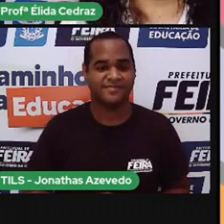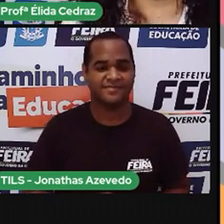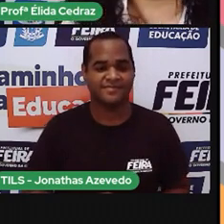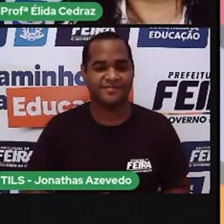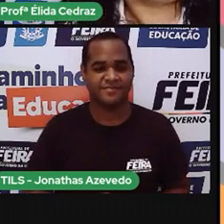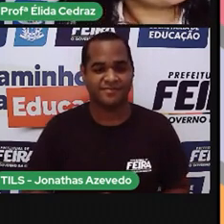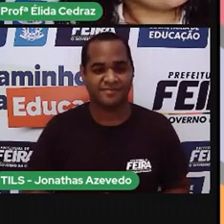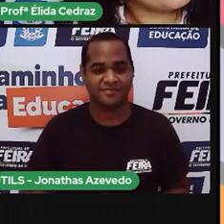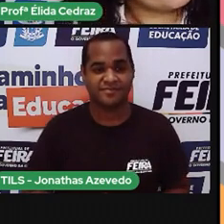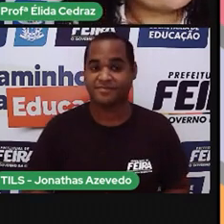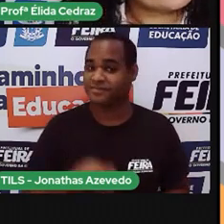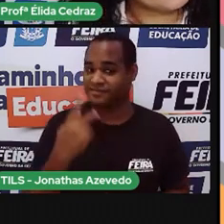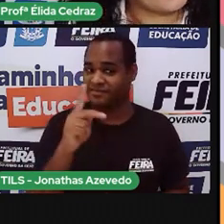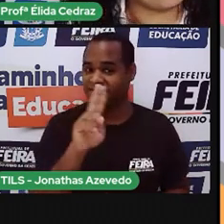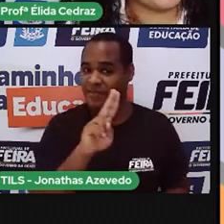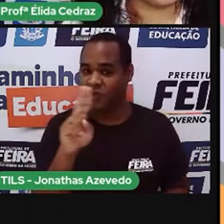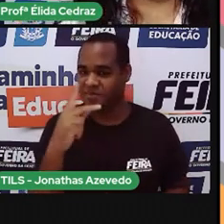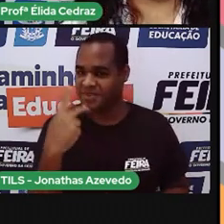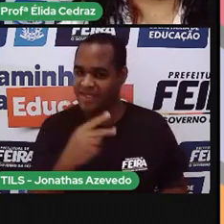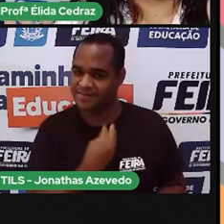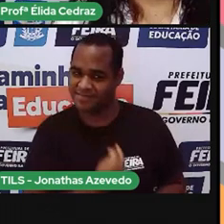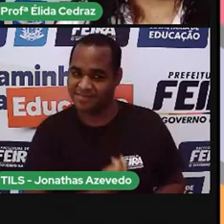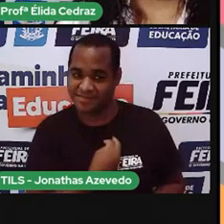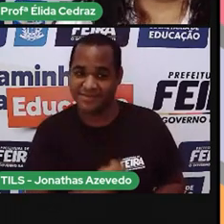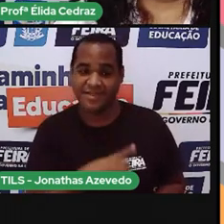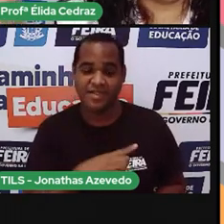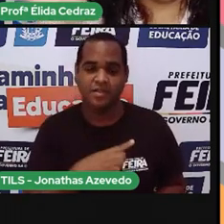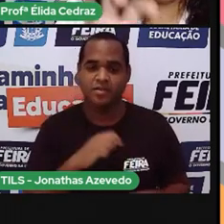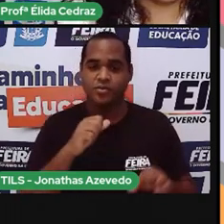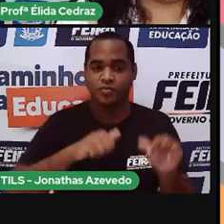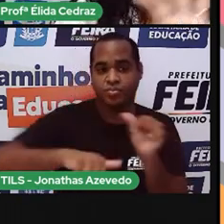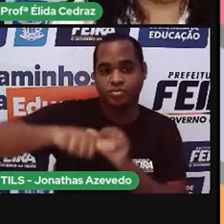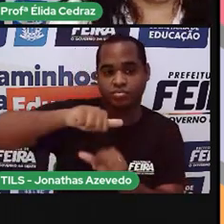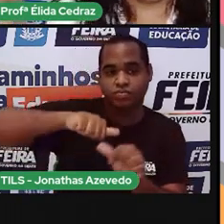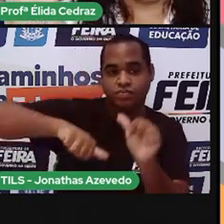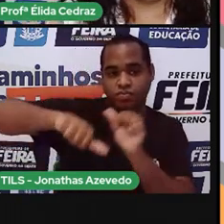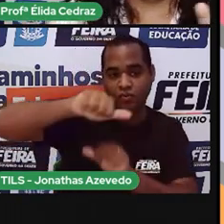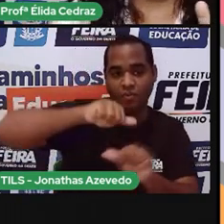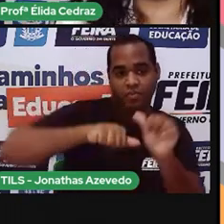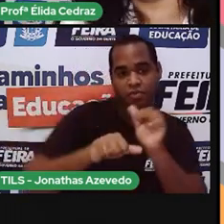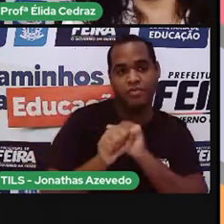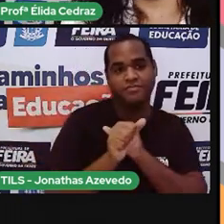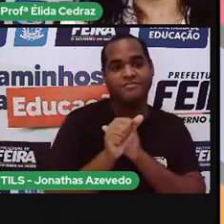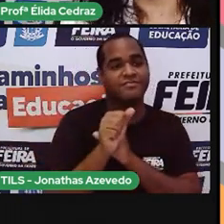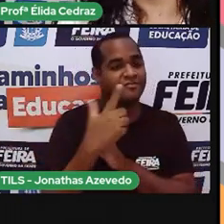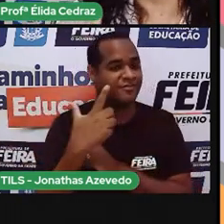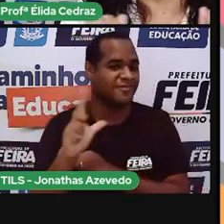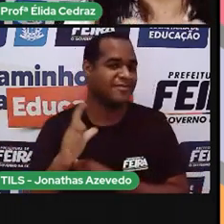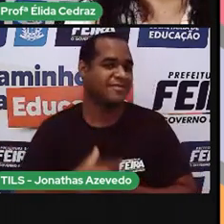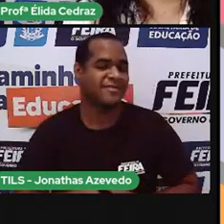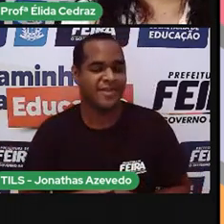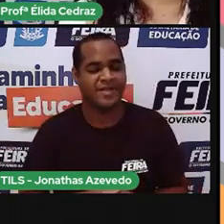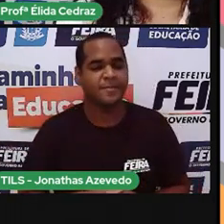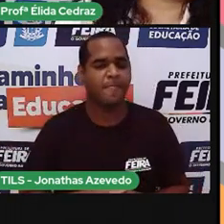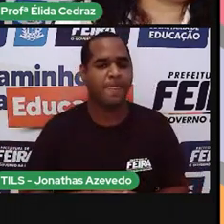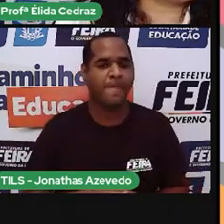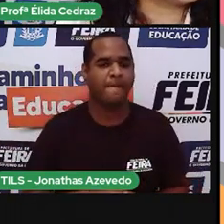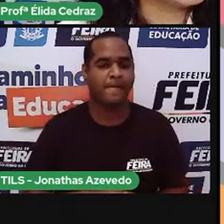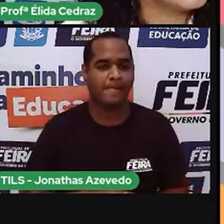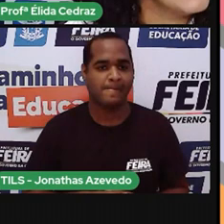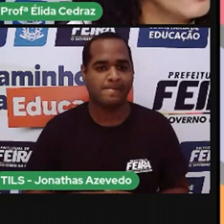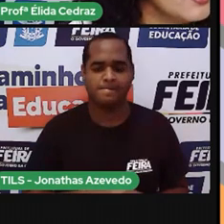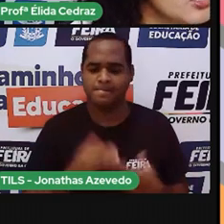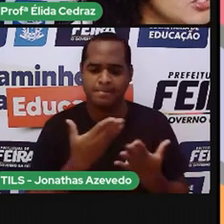Aí tem o nome de um instrumento musical. A Pró só fez trocar as sílabas, a Pró misturou. Você acha